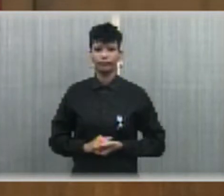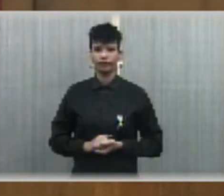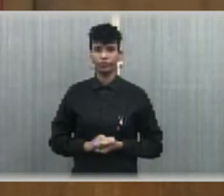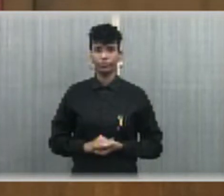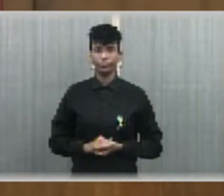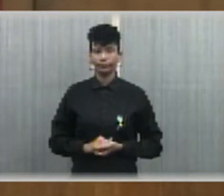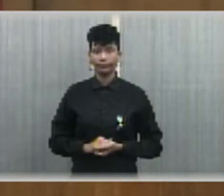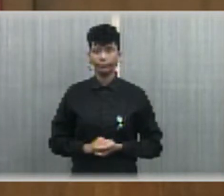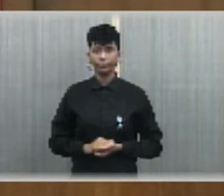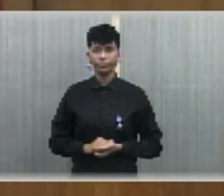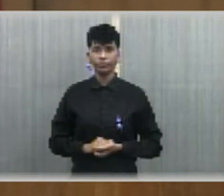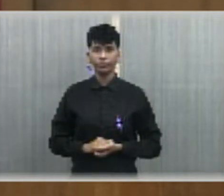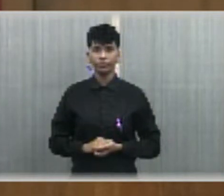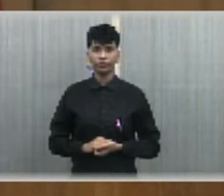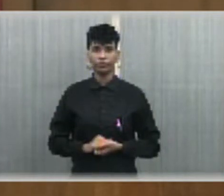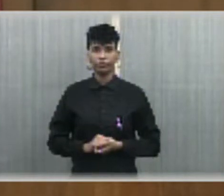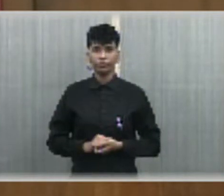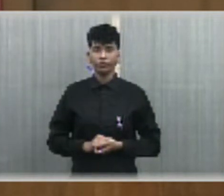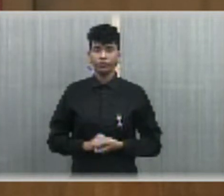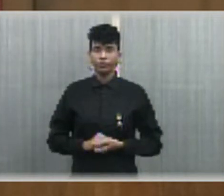subsequente.